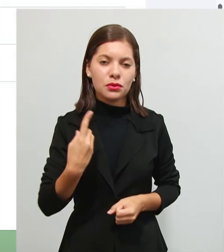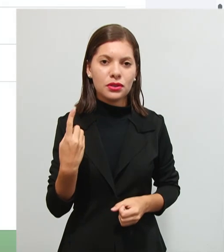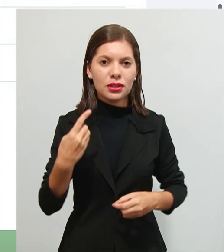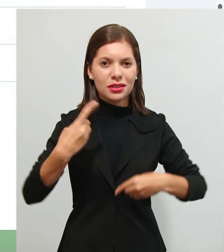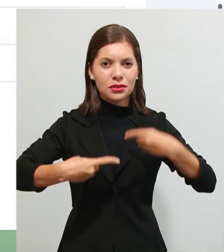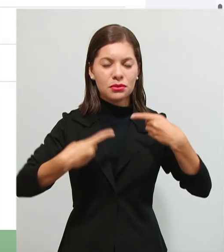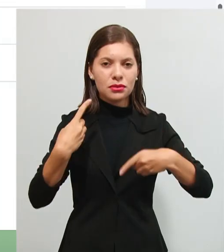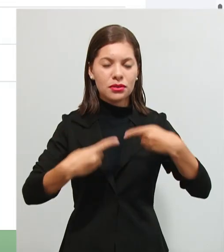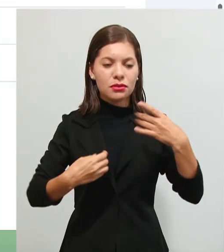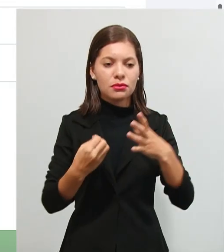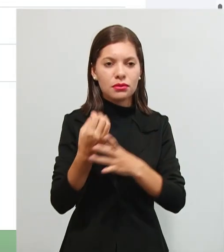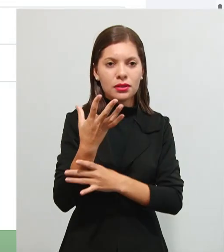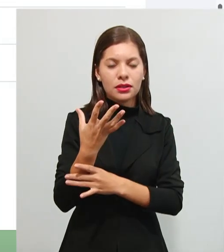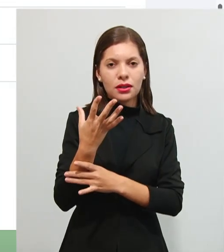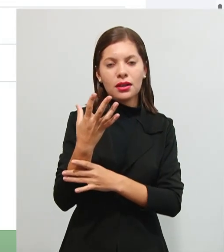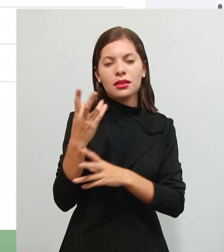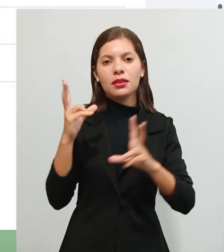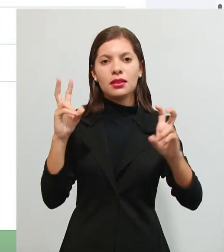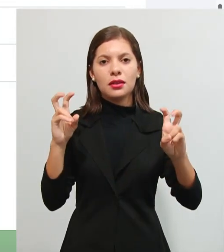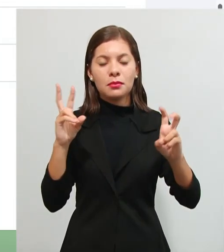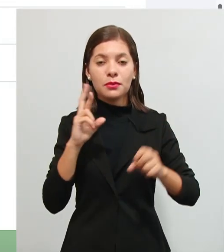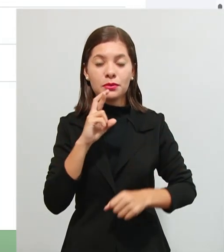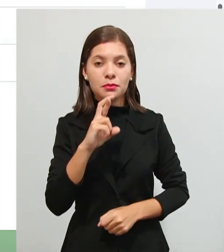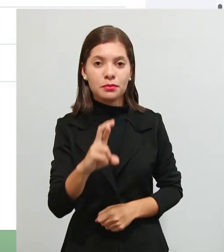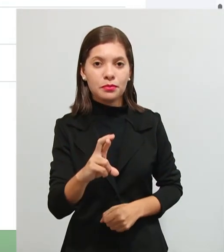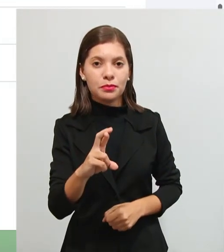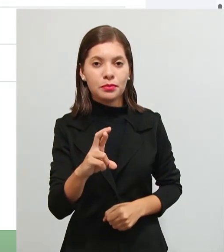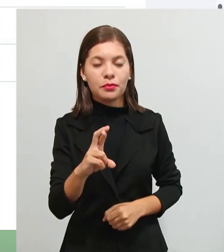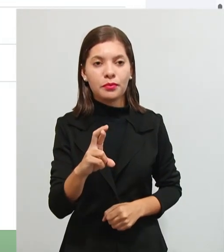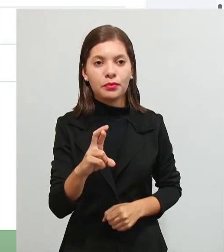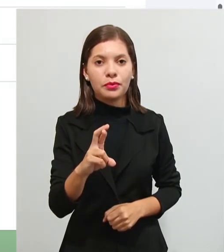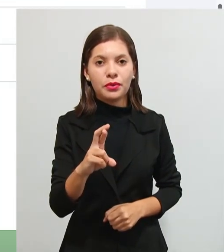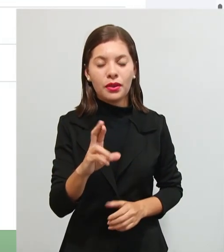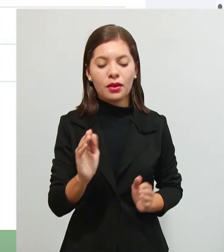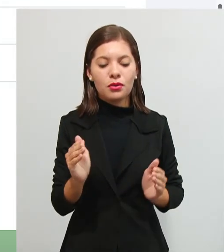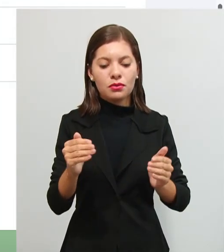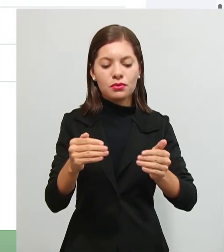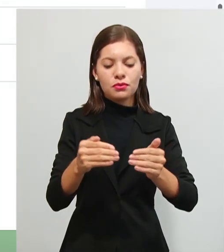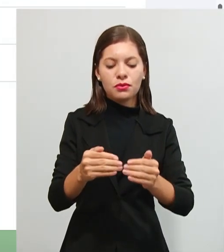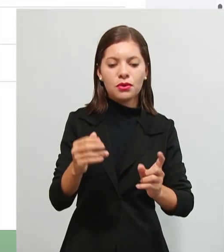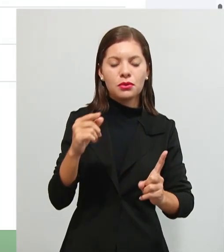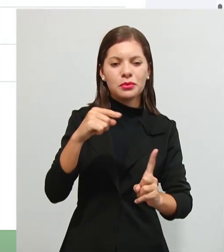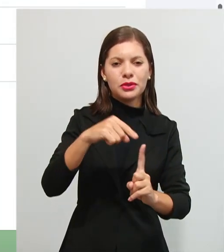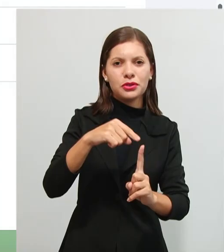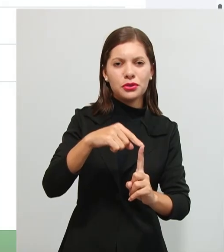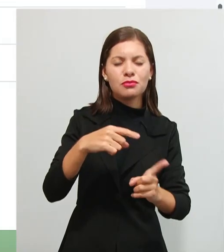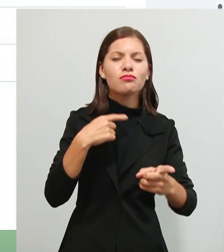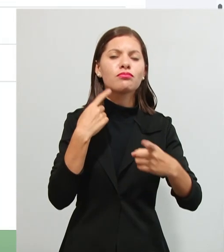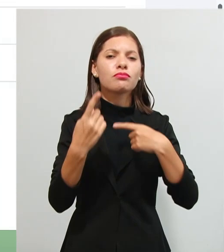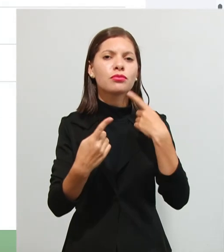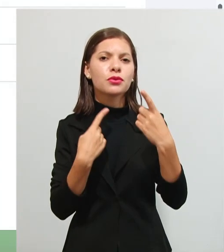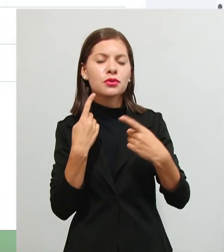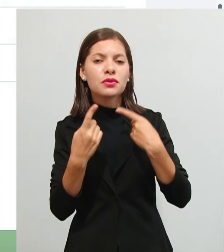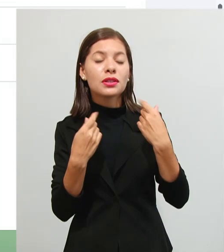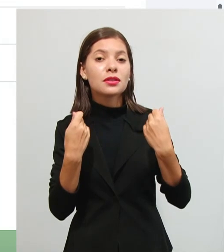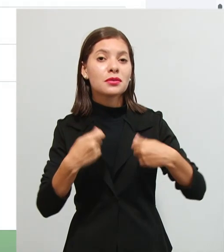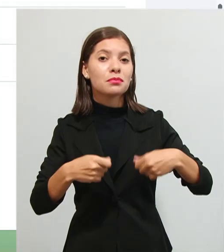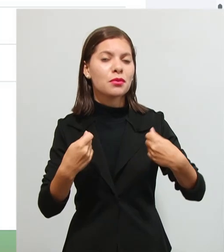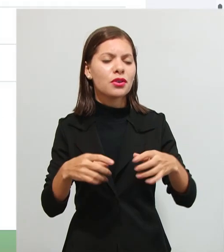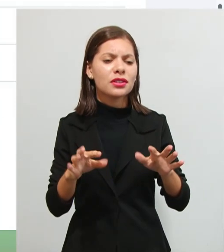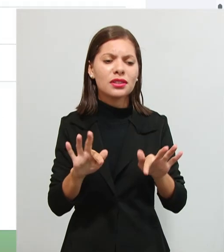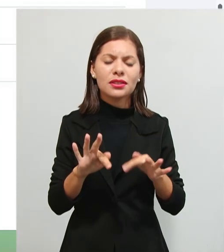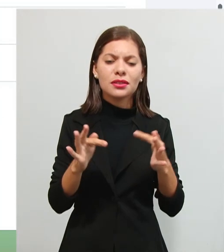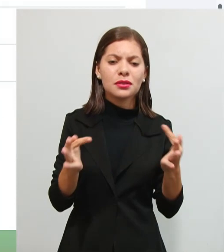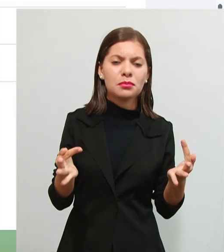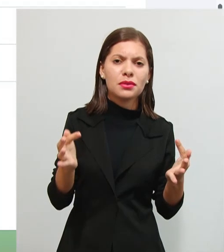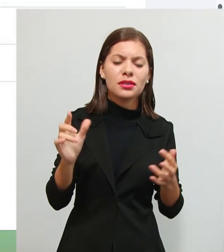vão responder um tópico central. Se fosse um fórum com objetivo de dúvidas, eu poderia simplesmente